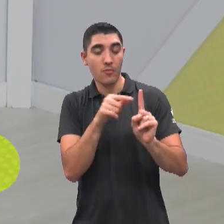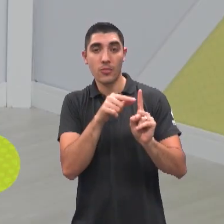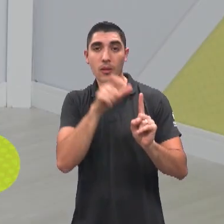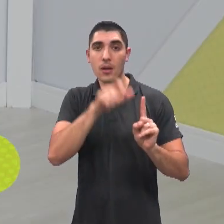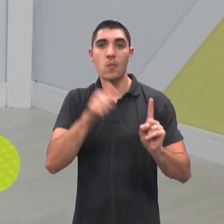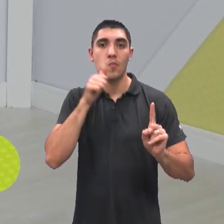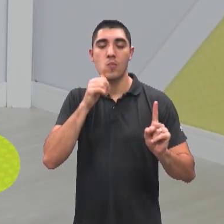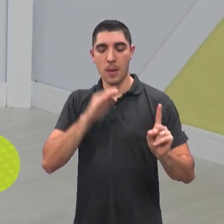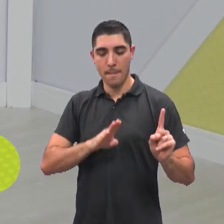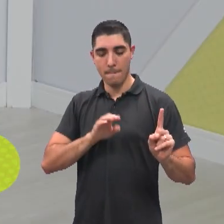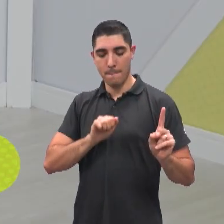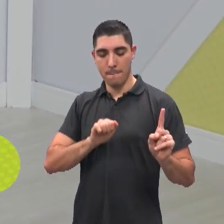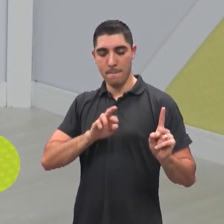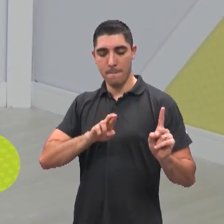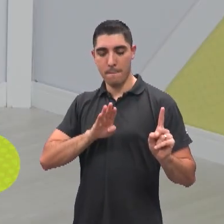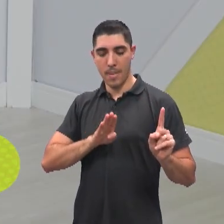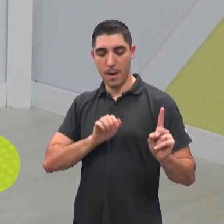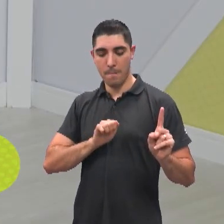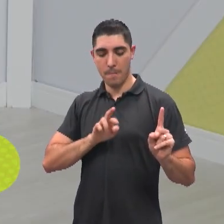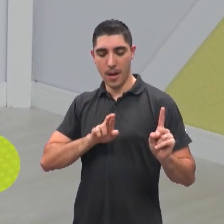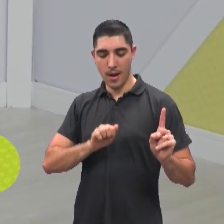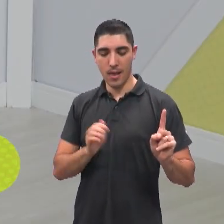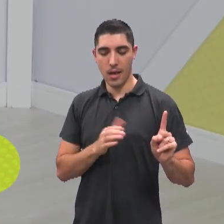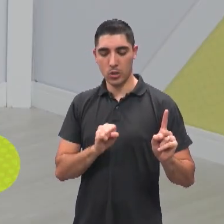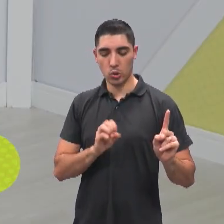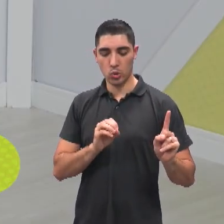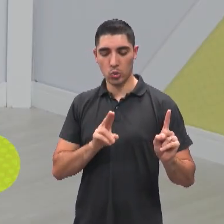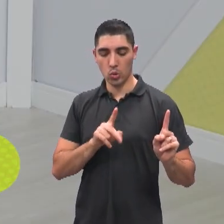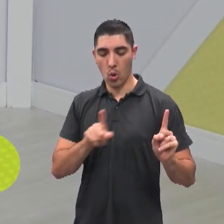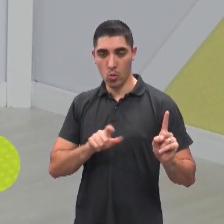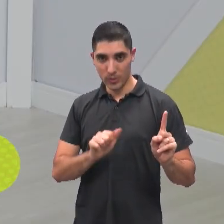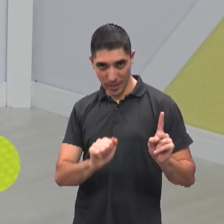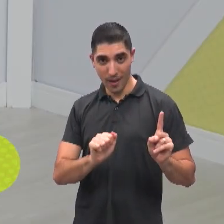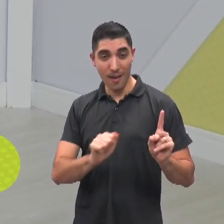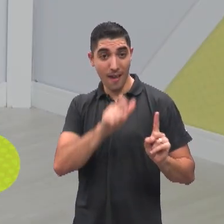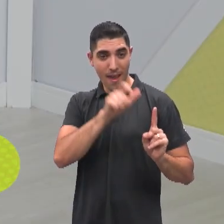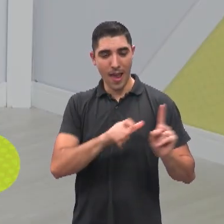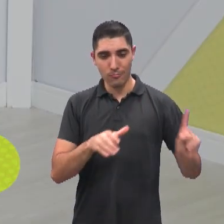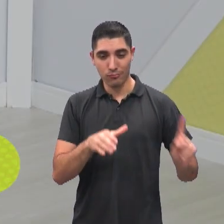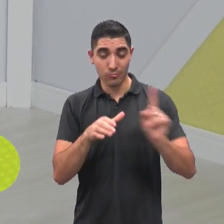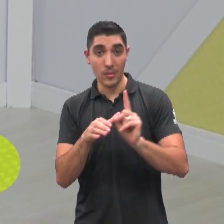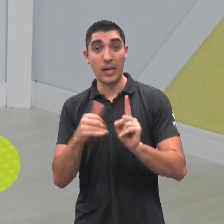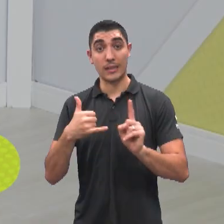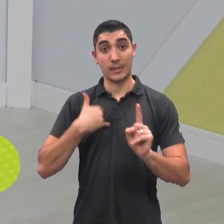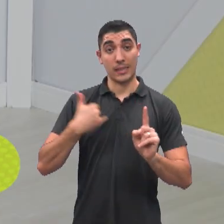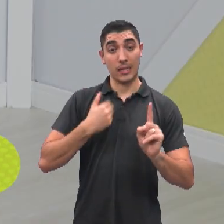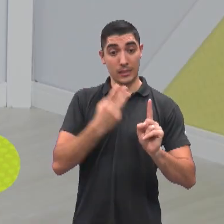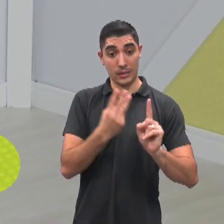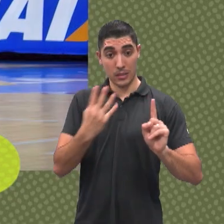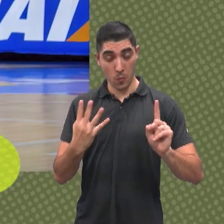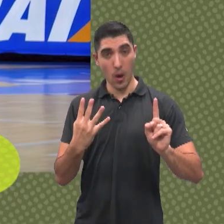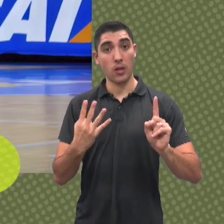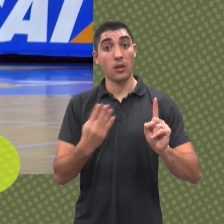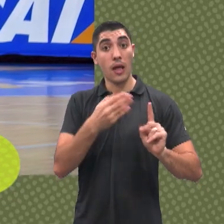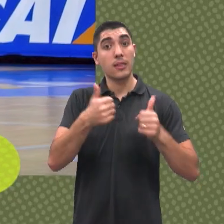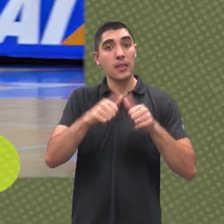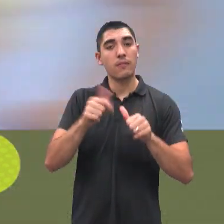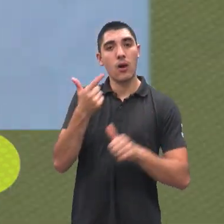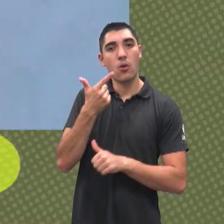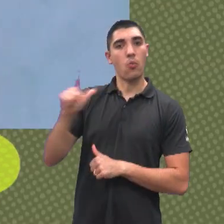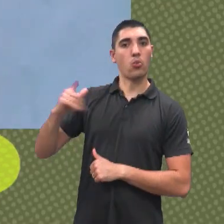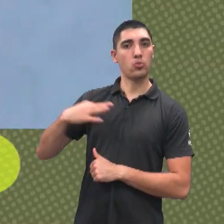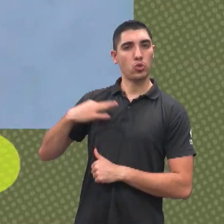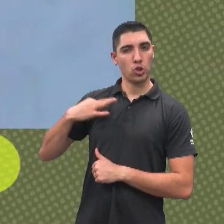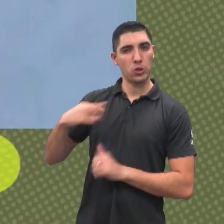Bárbara Souza para continuidade aí da disputa da LBF. Vamos, TP. A atleta de 34 anos estava no Esgueira